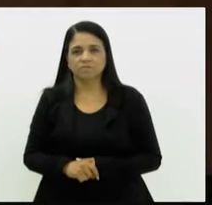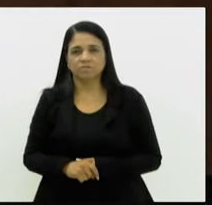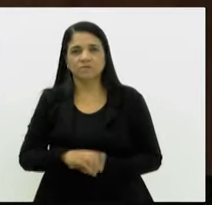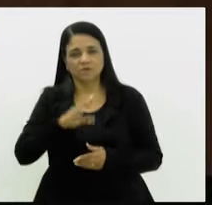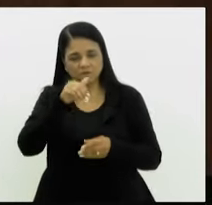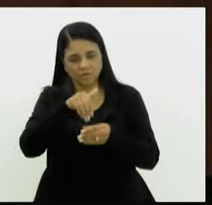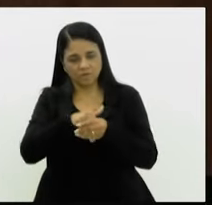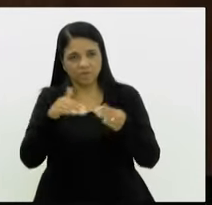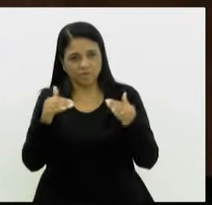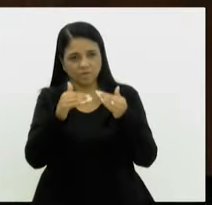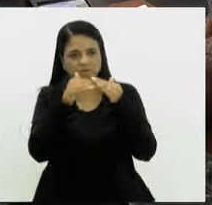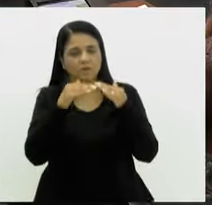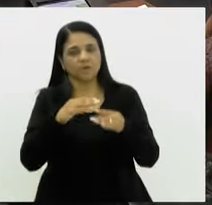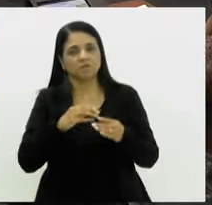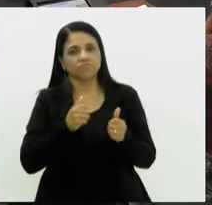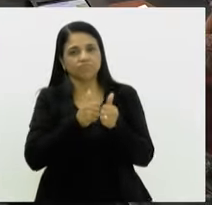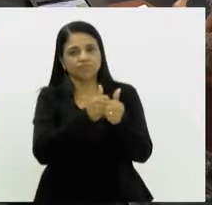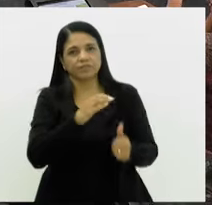Favorável, presidente, com a CCJ.